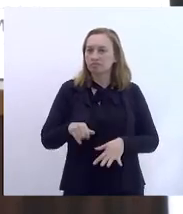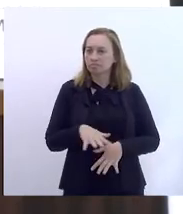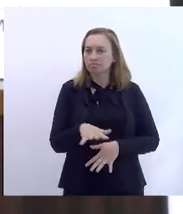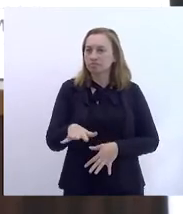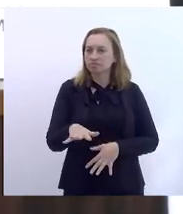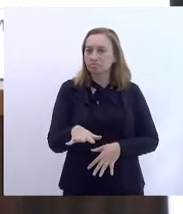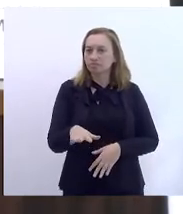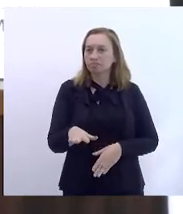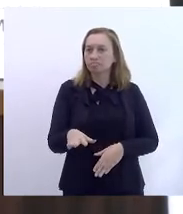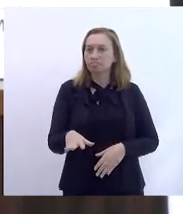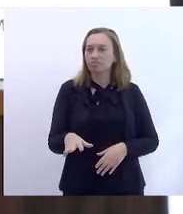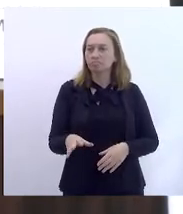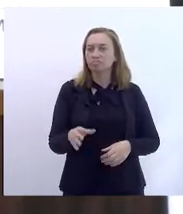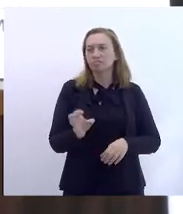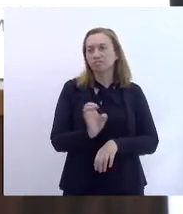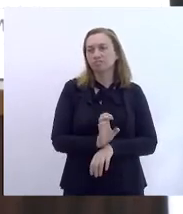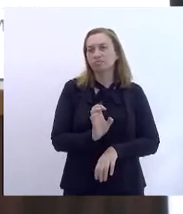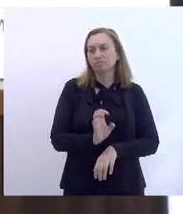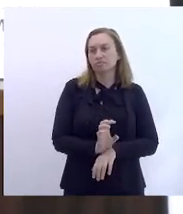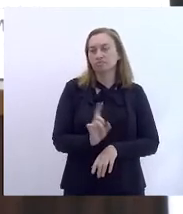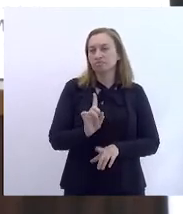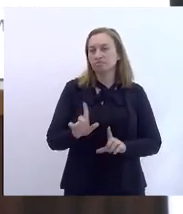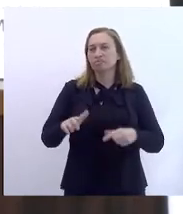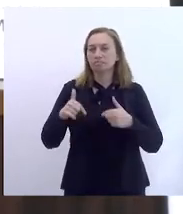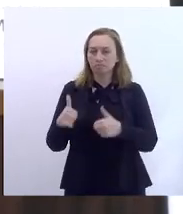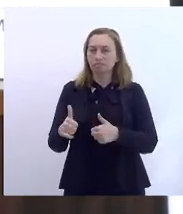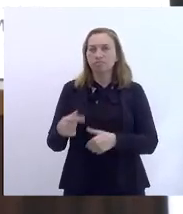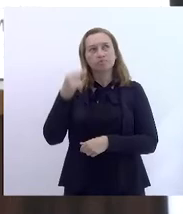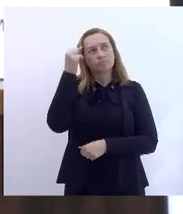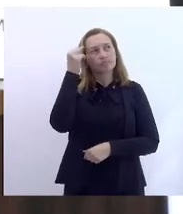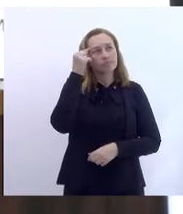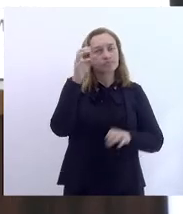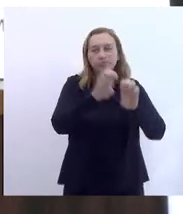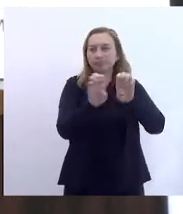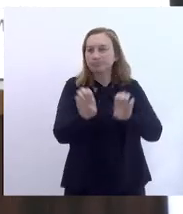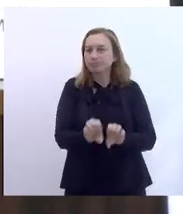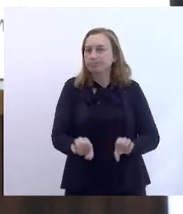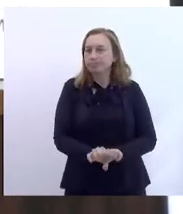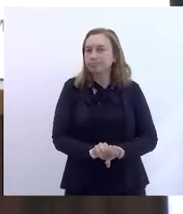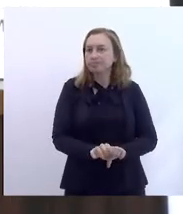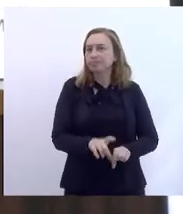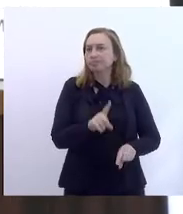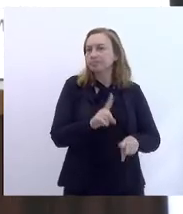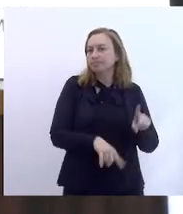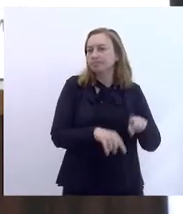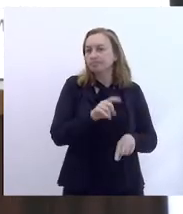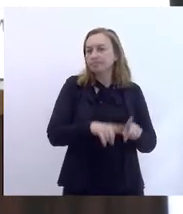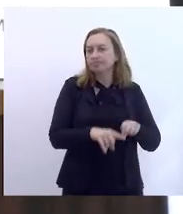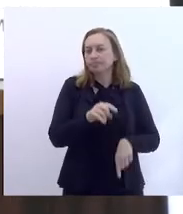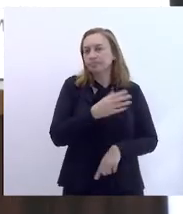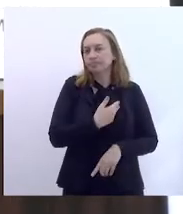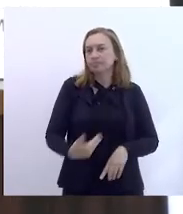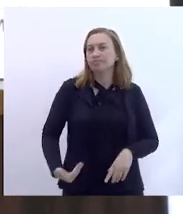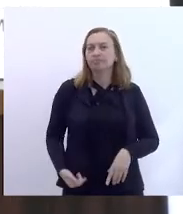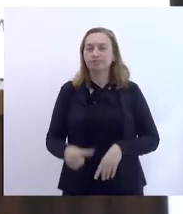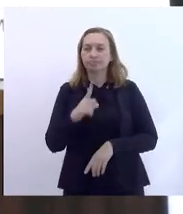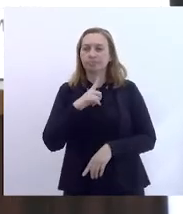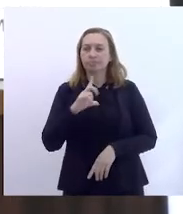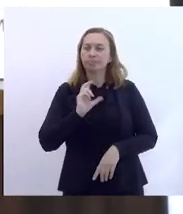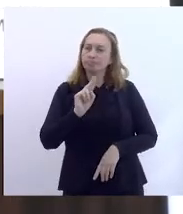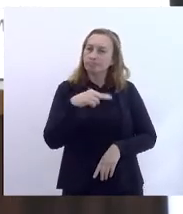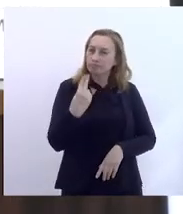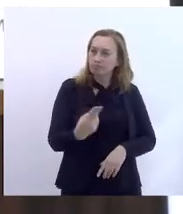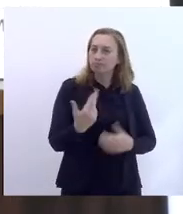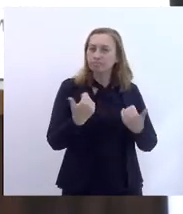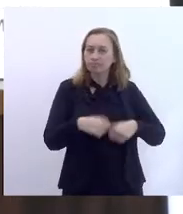que o Estado está mais ausente anteriormente pensar na estrutura sobre os equipamentos públicos que existem ou